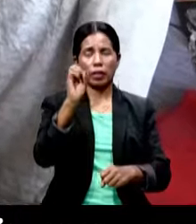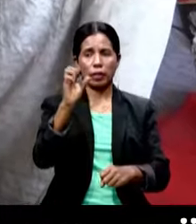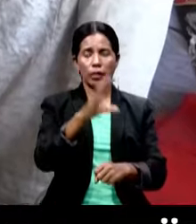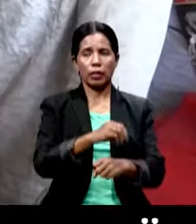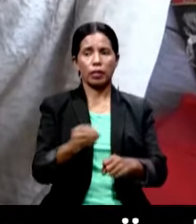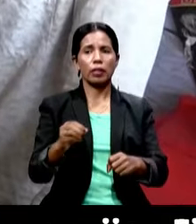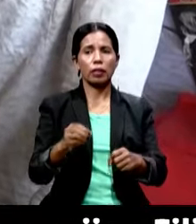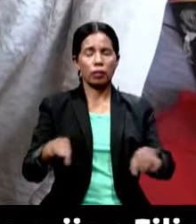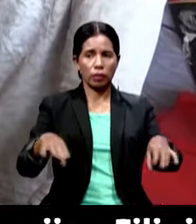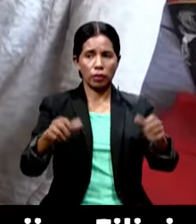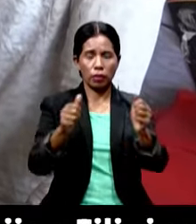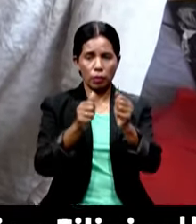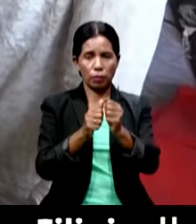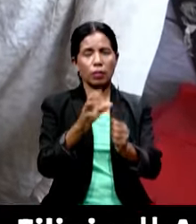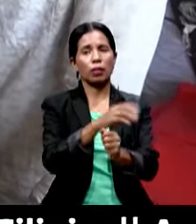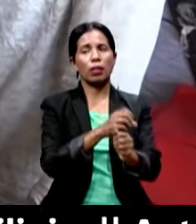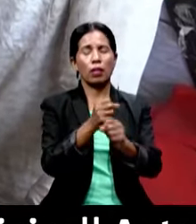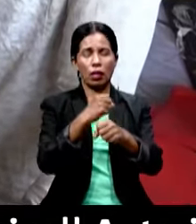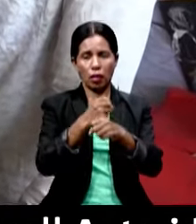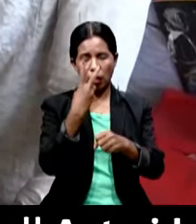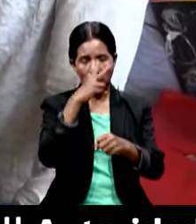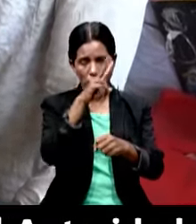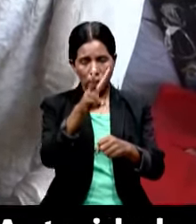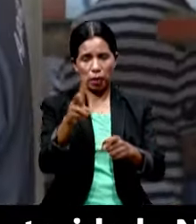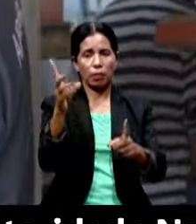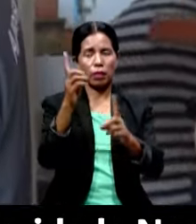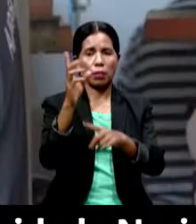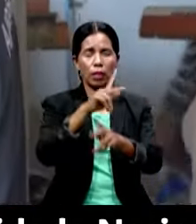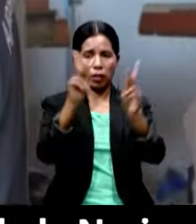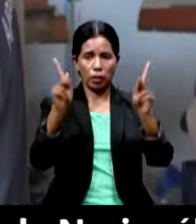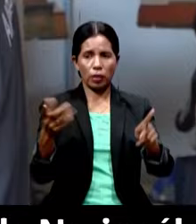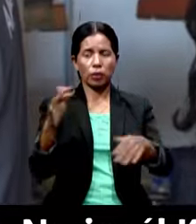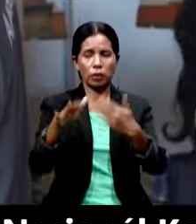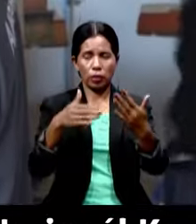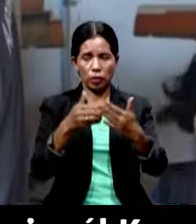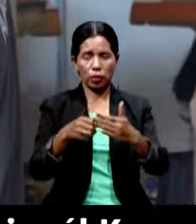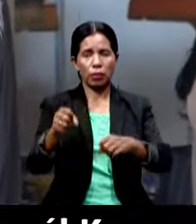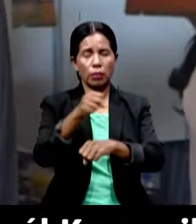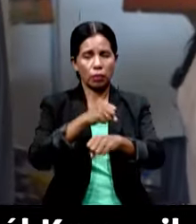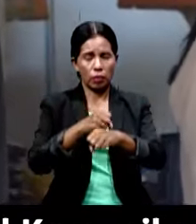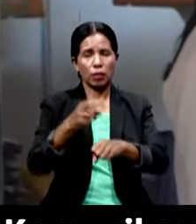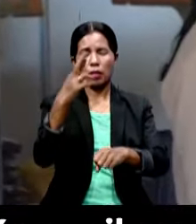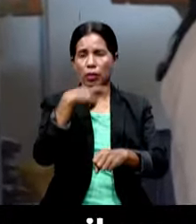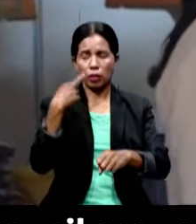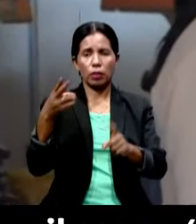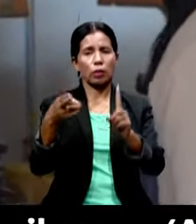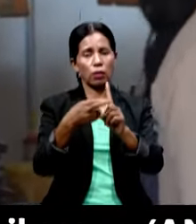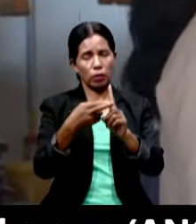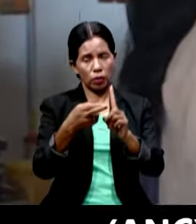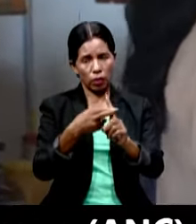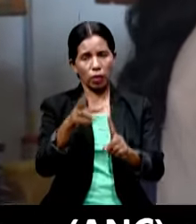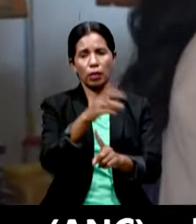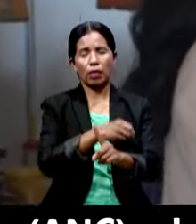Autoridade Tributária no Serviço de Migração, alô inspeção no fiscalização da loja, supermercado, restaurante, hotel,